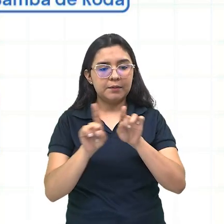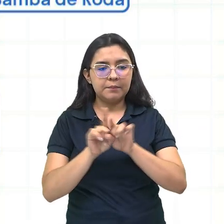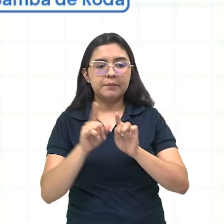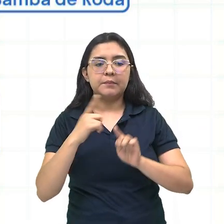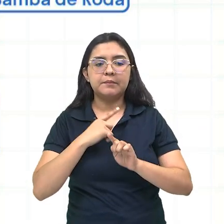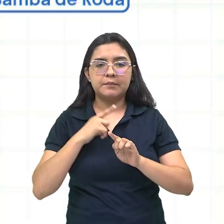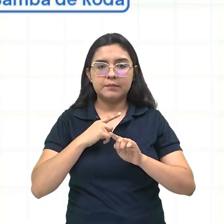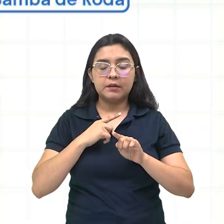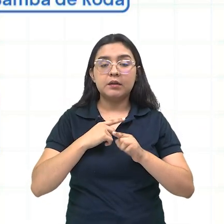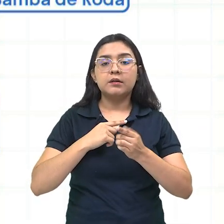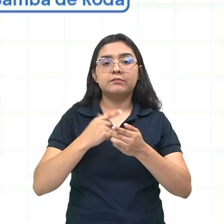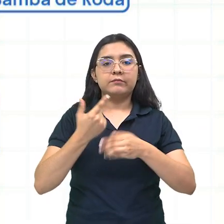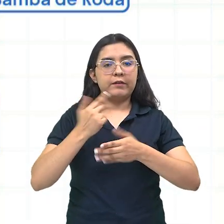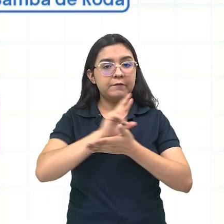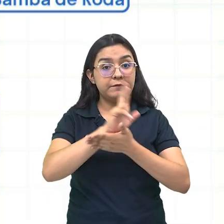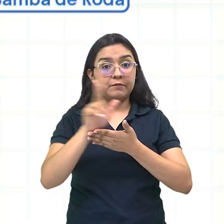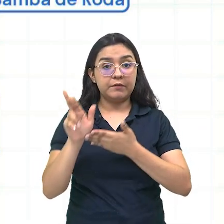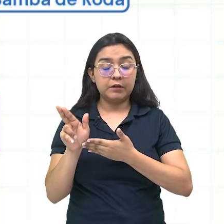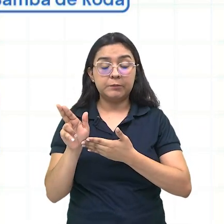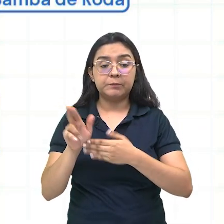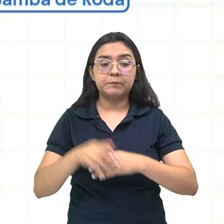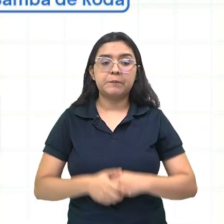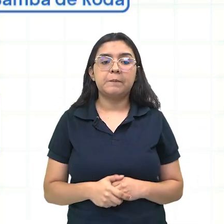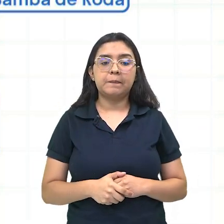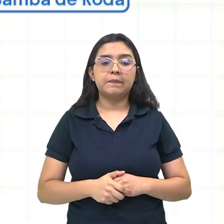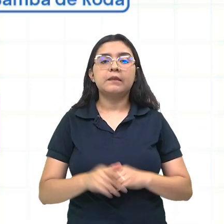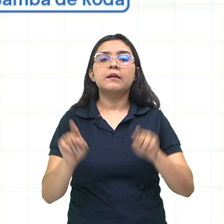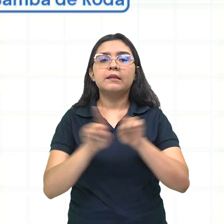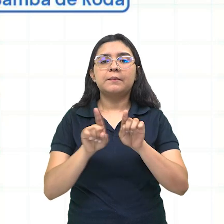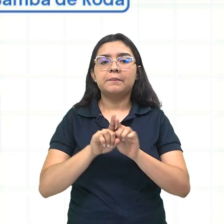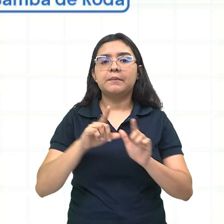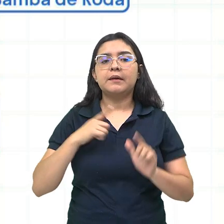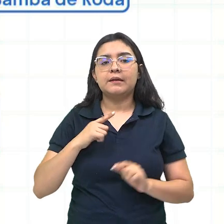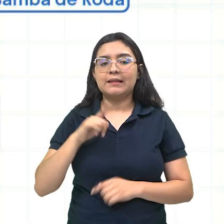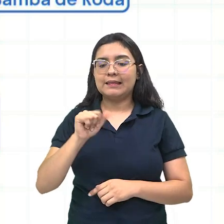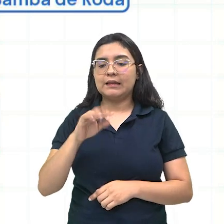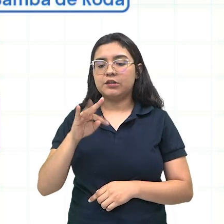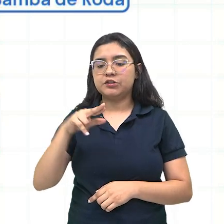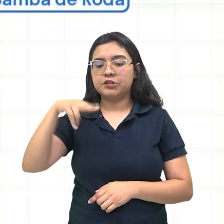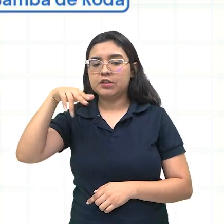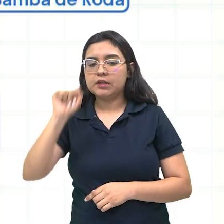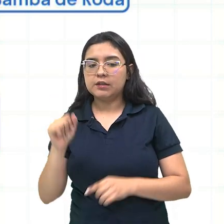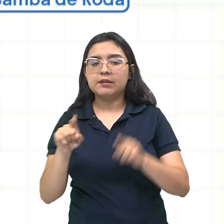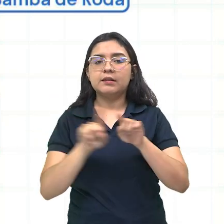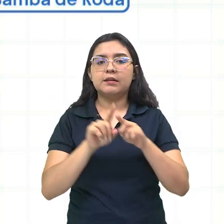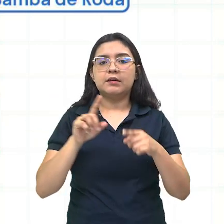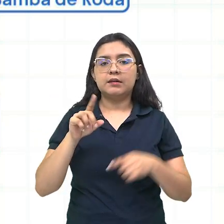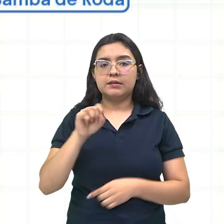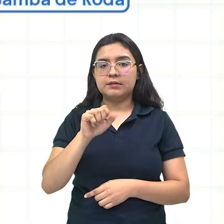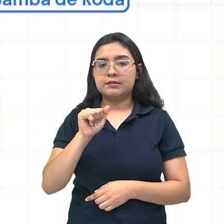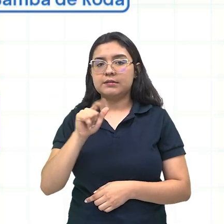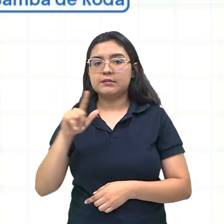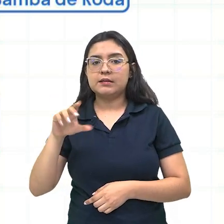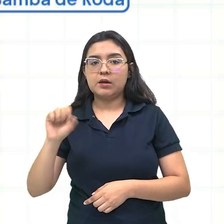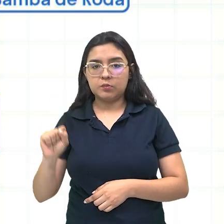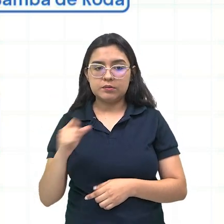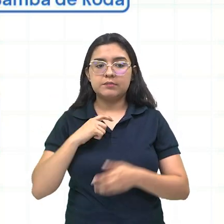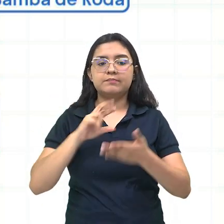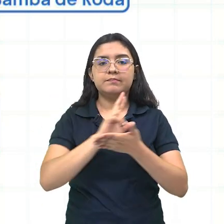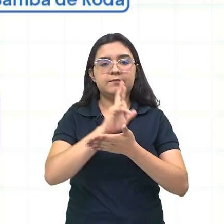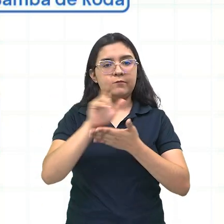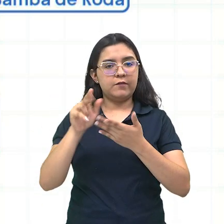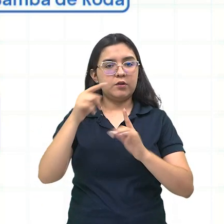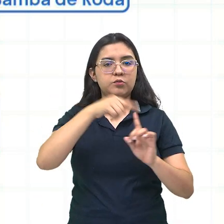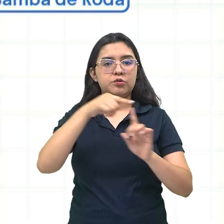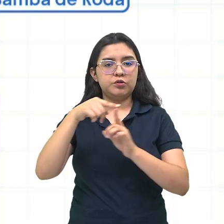né, que é o sapateado, e o Broadway dance. Nas danças latinas, nós temos a salsa, a rumba, o cha-cha-cha e o